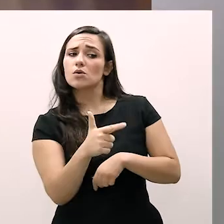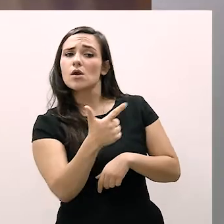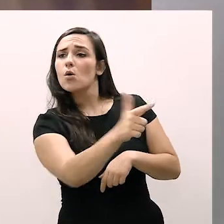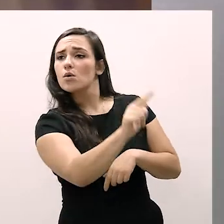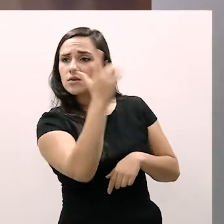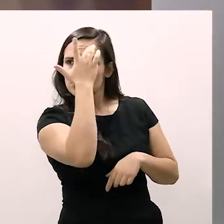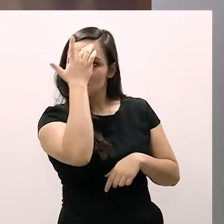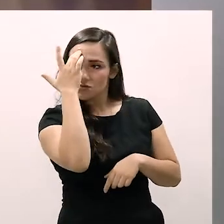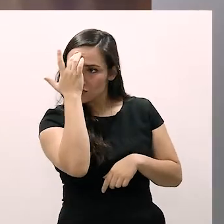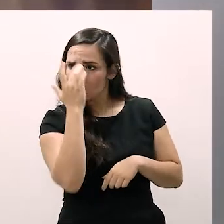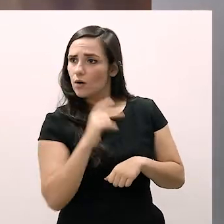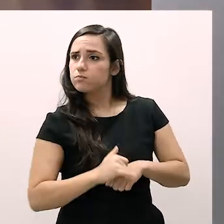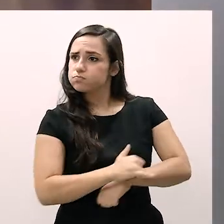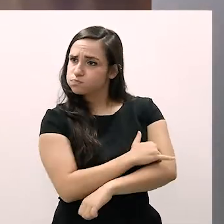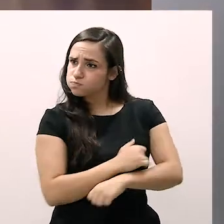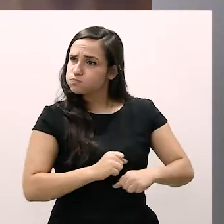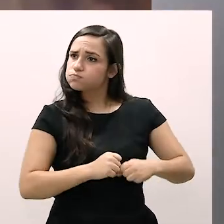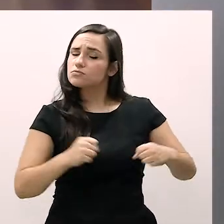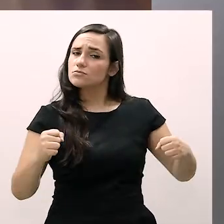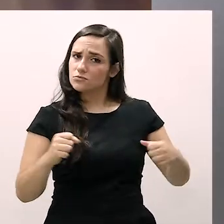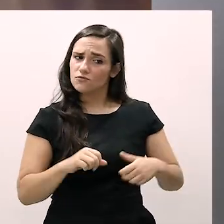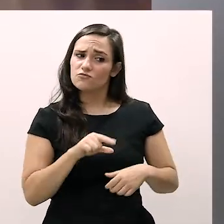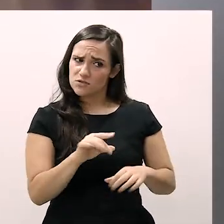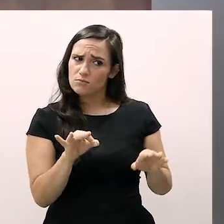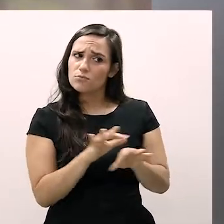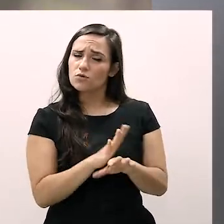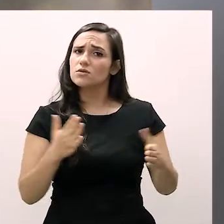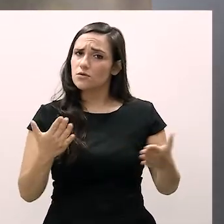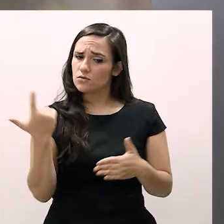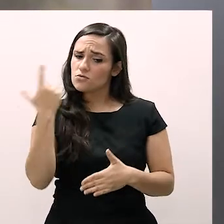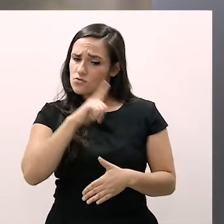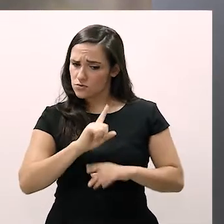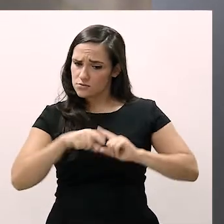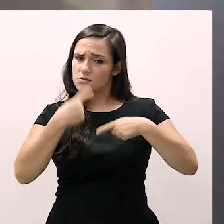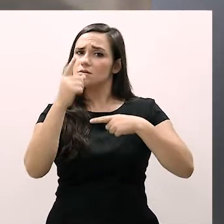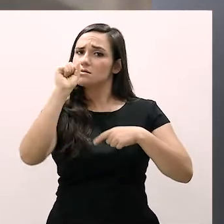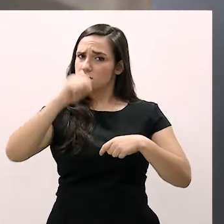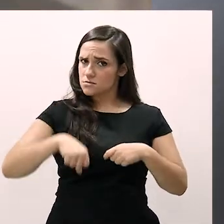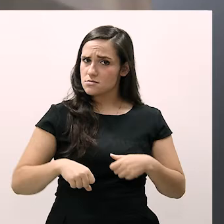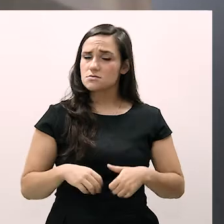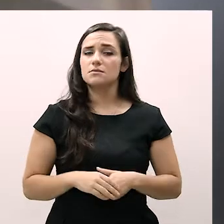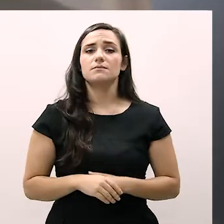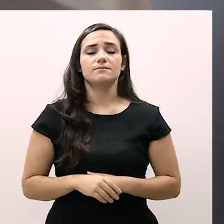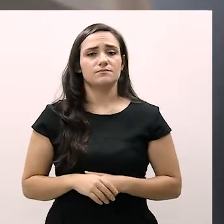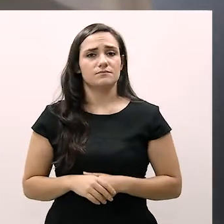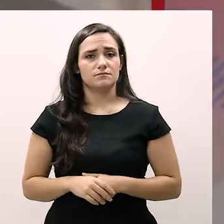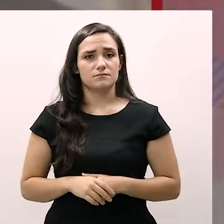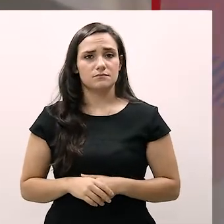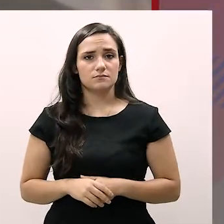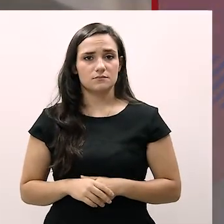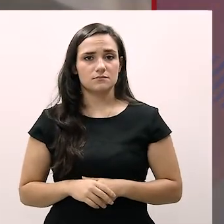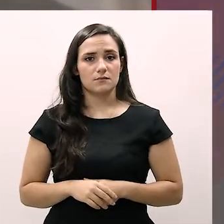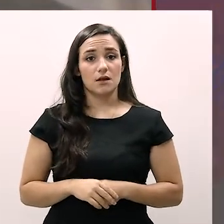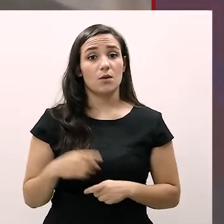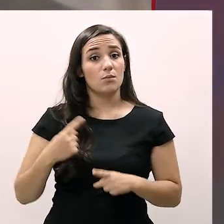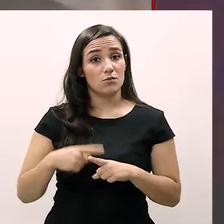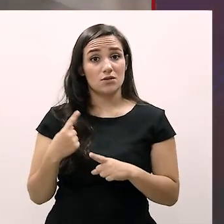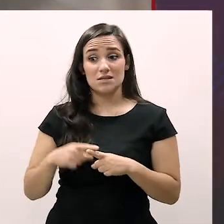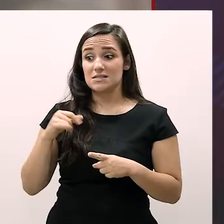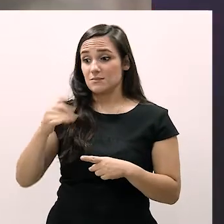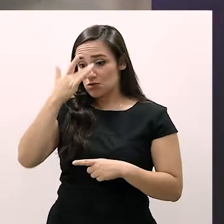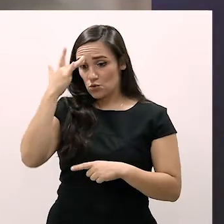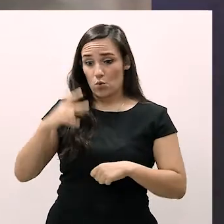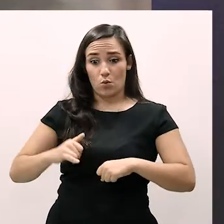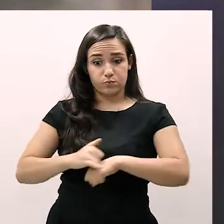era obeso, estava muito mais preparado para aguentar uma infecção dessa monta do que os pacientes obesos mórbidos,